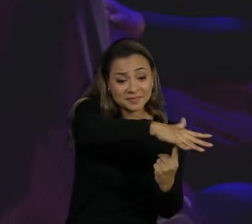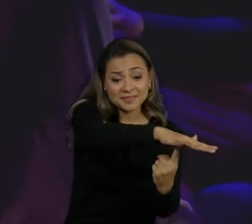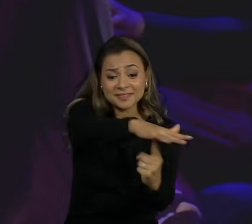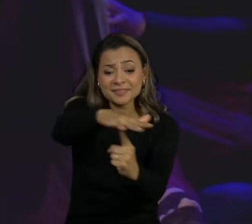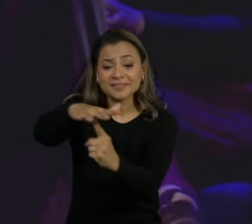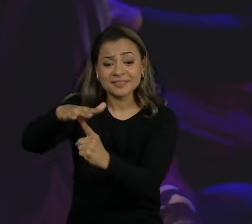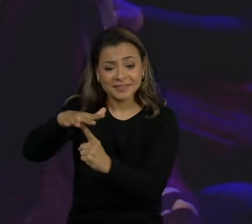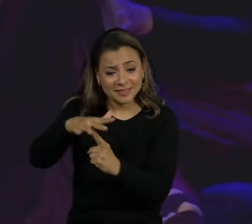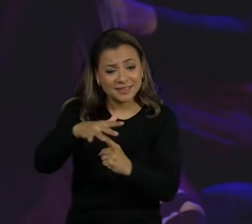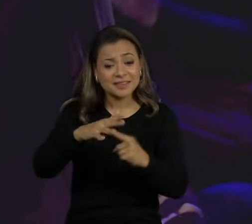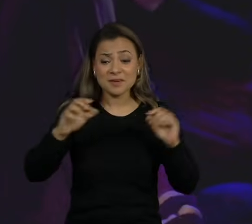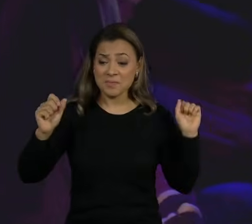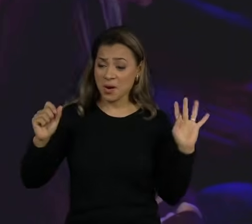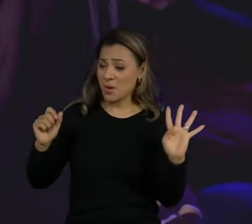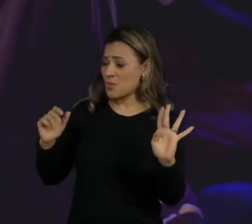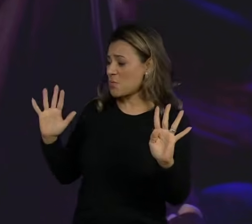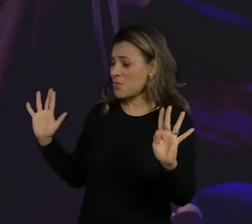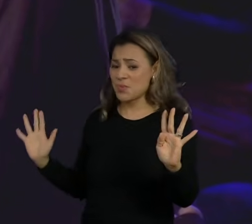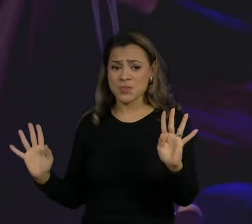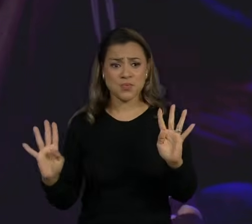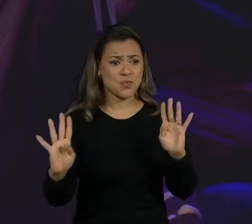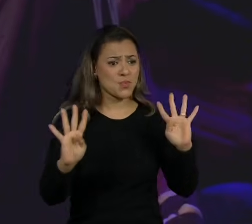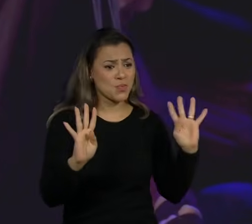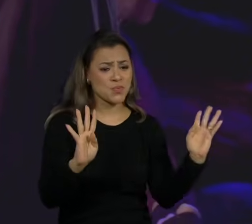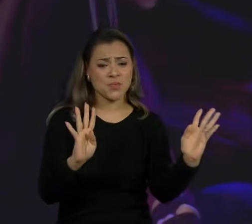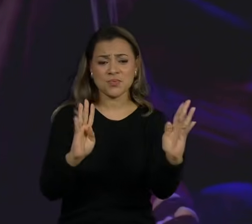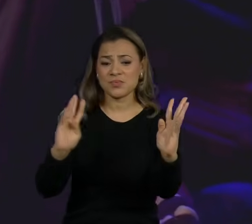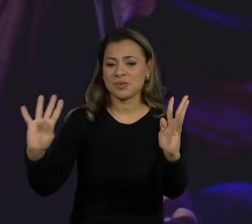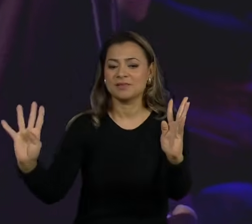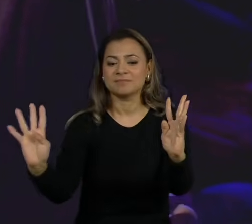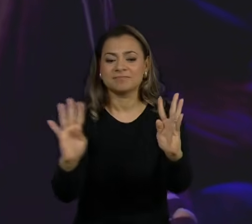deixa a brasa virar um salão,